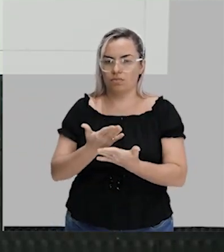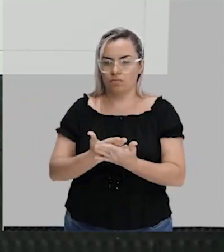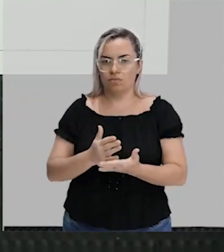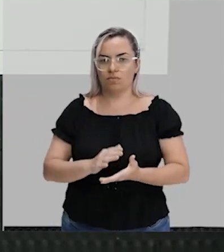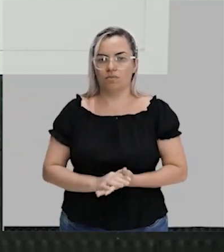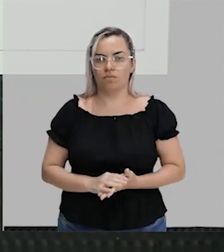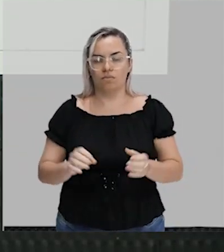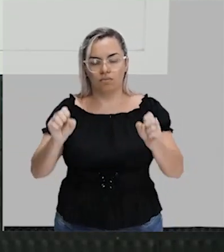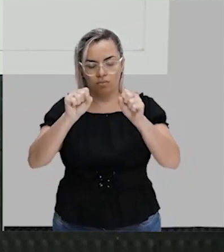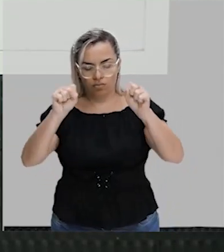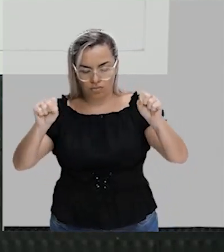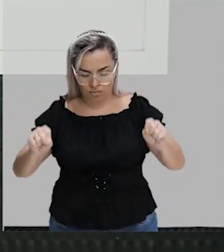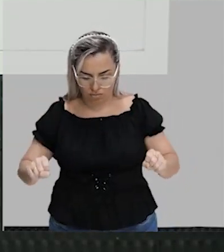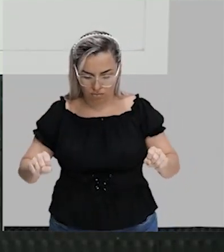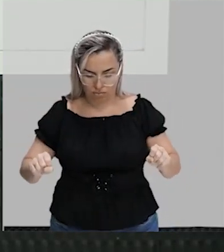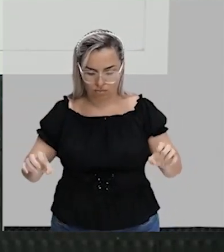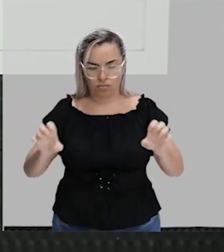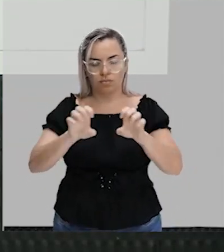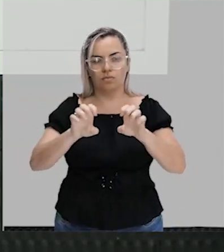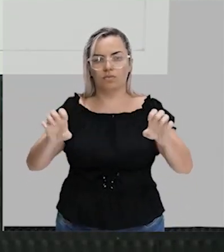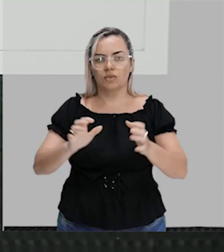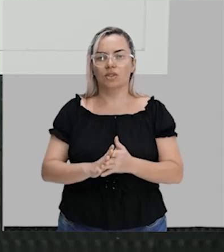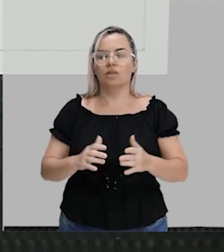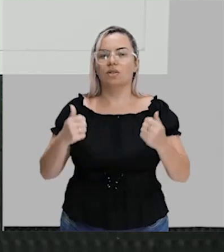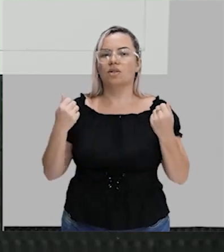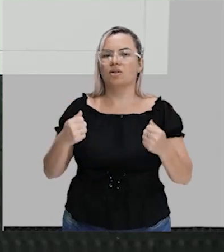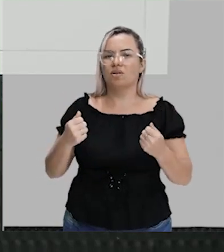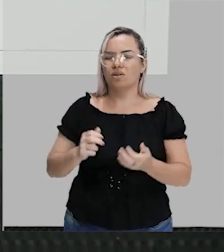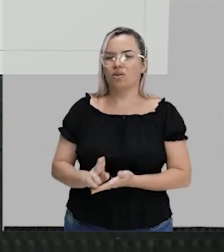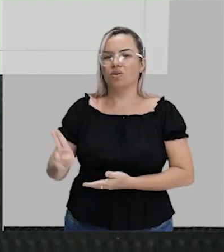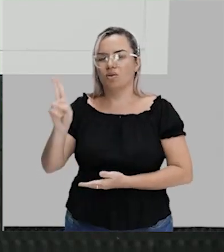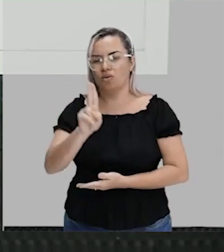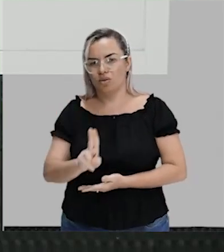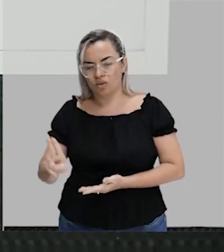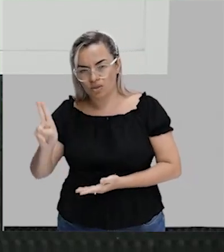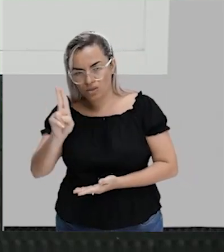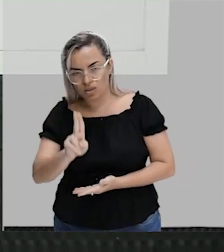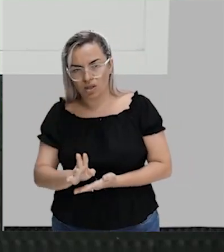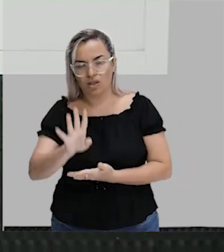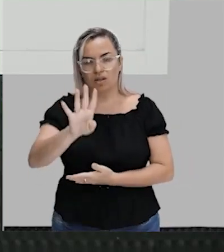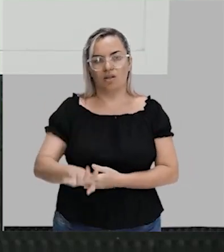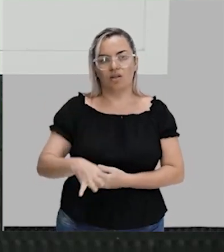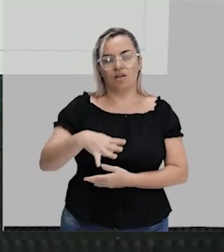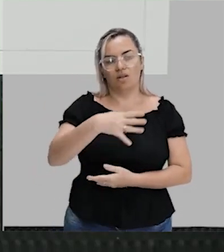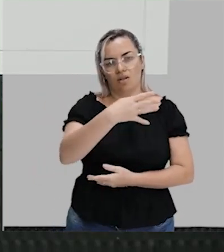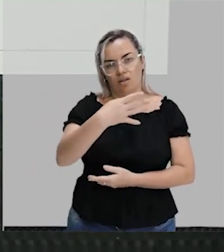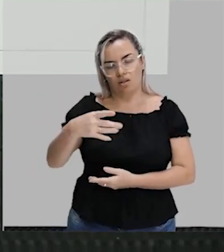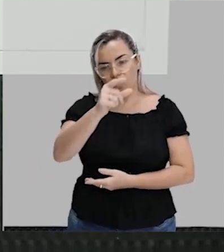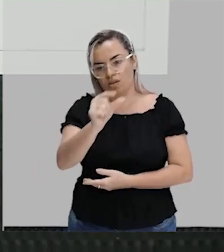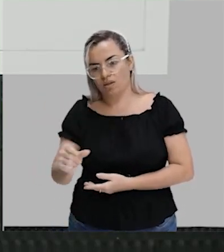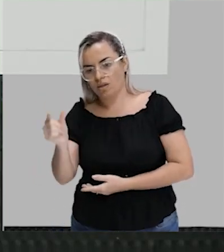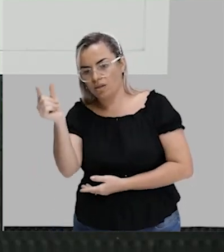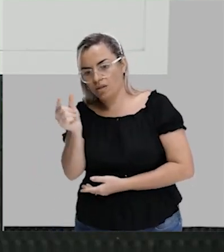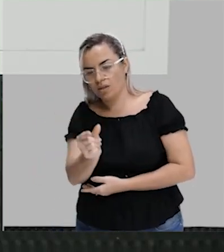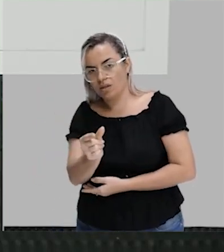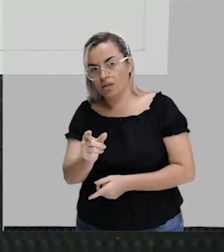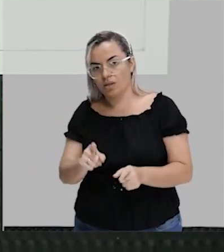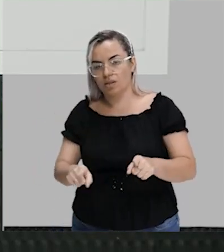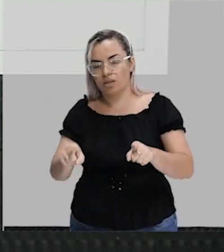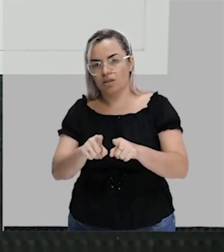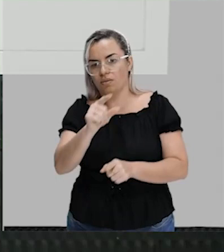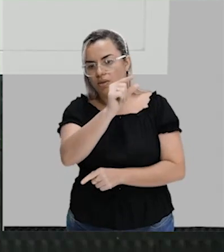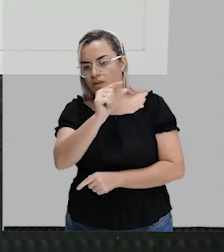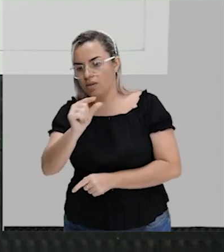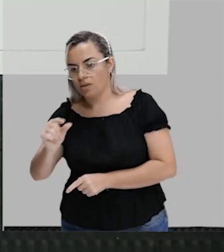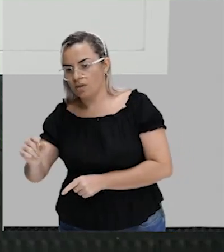são um elemento que a gente vai precisar bastante nas aulas de matrizes de determinantes e na própria aula de sistema linear então essa